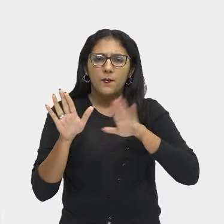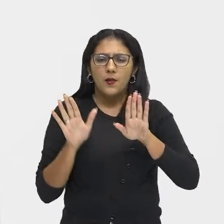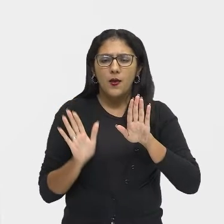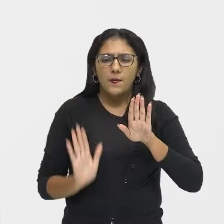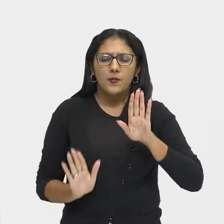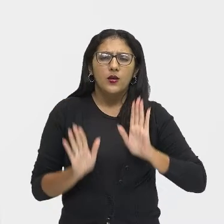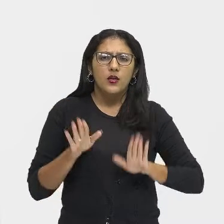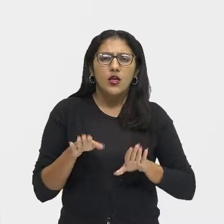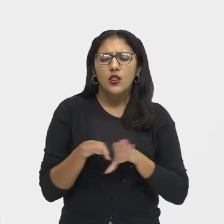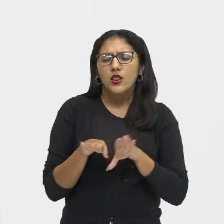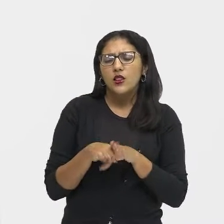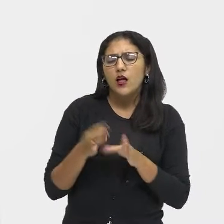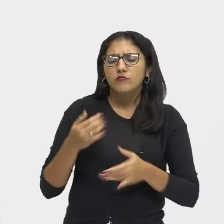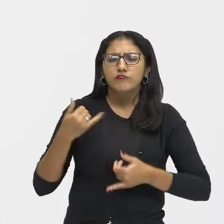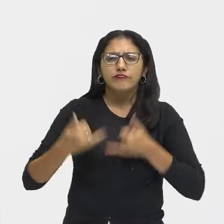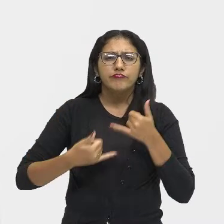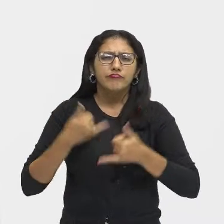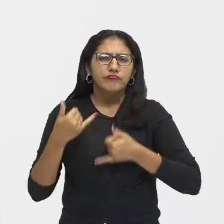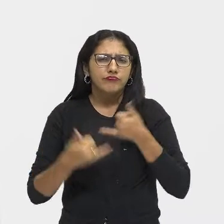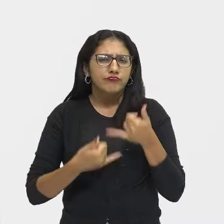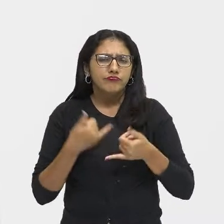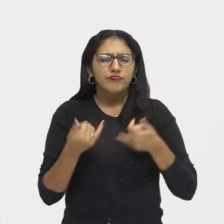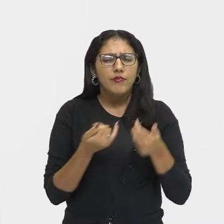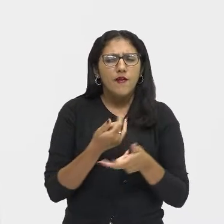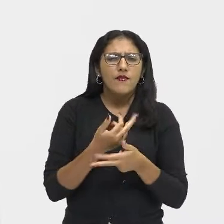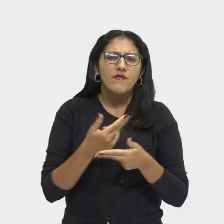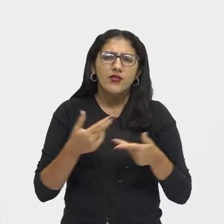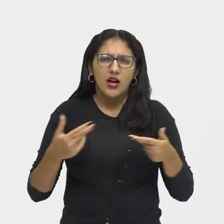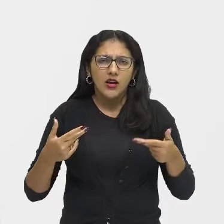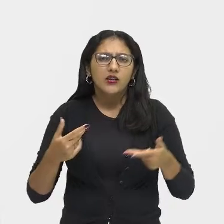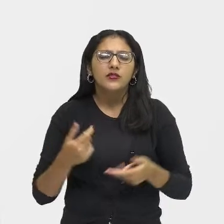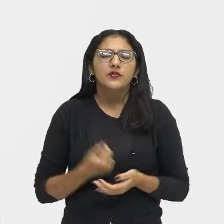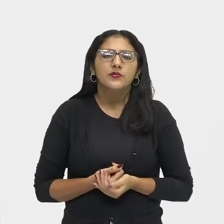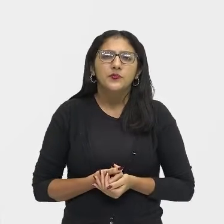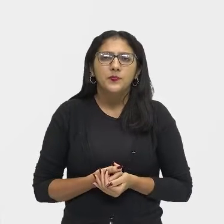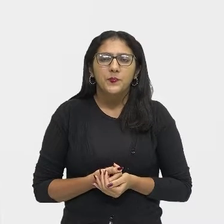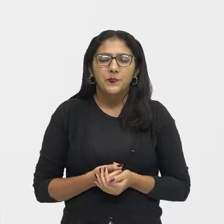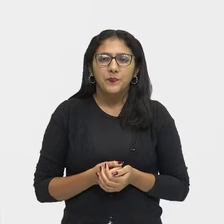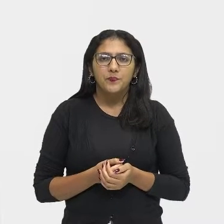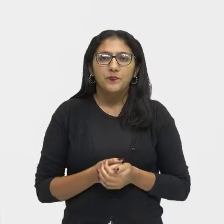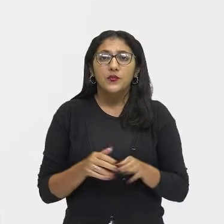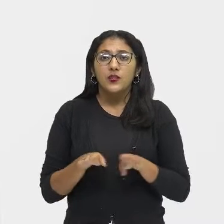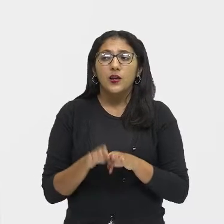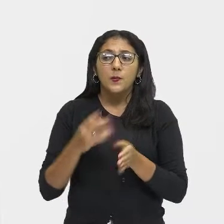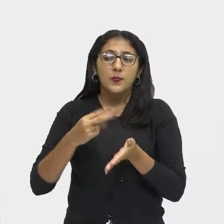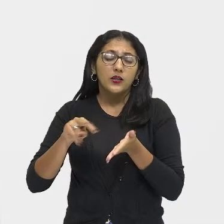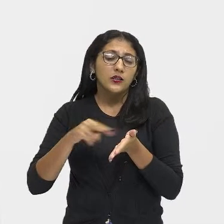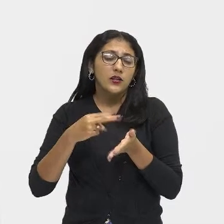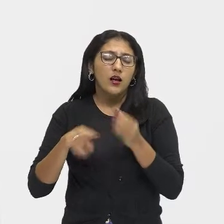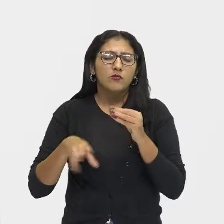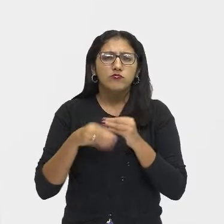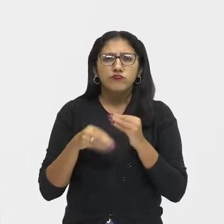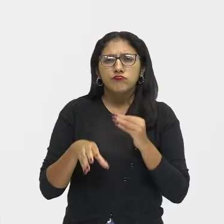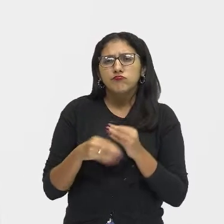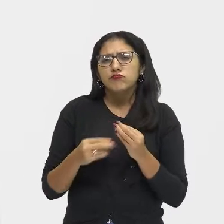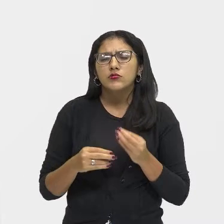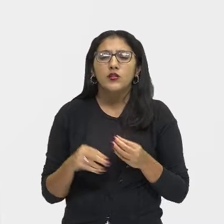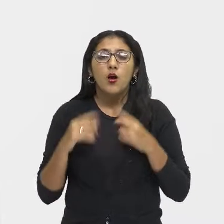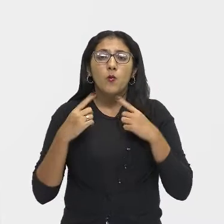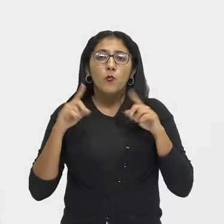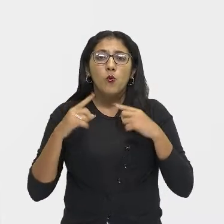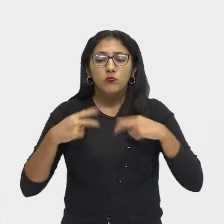de jogos de expressão, podemos incluir danças, cantigas de